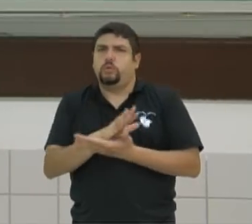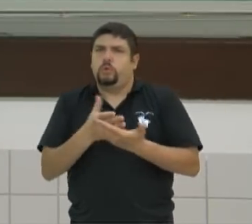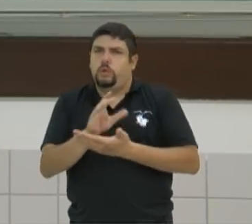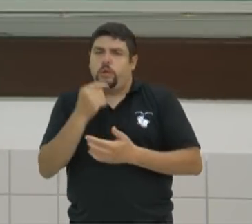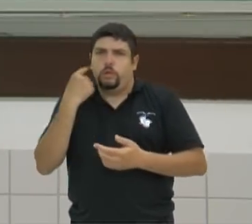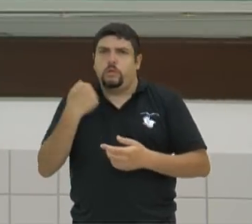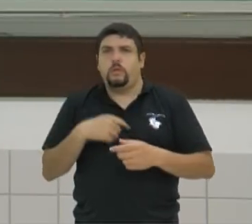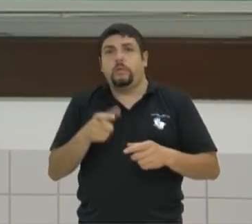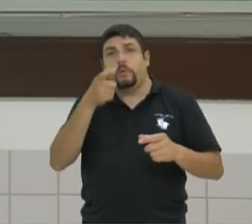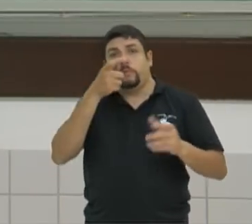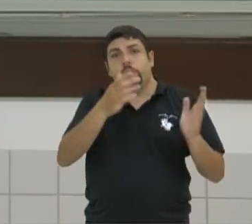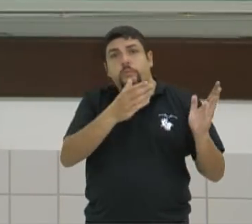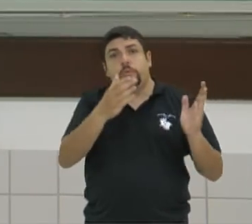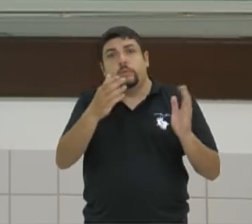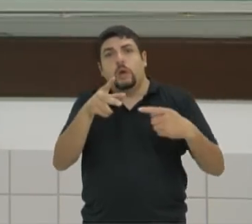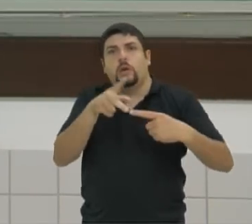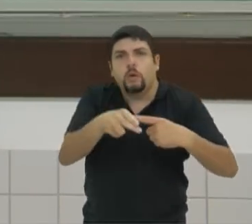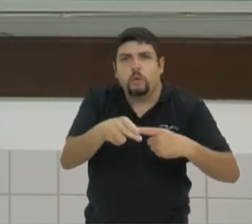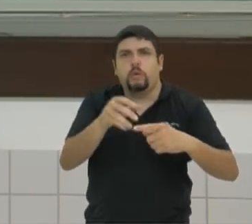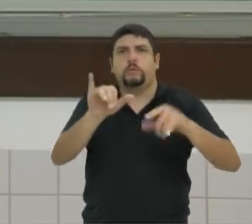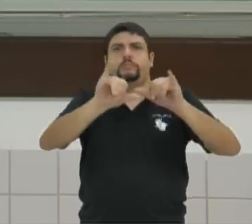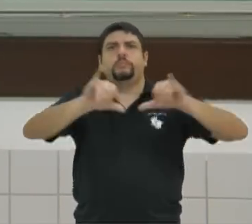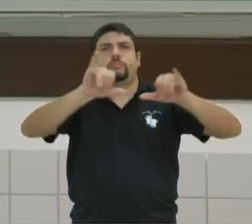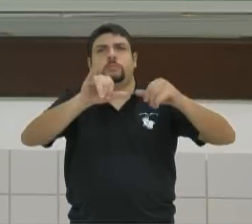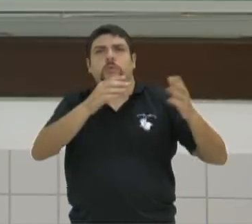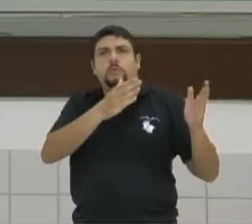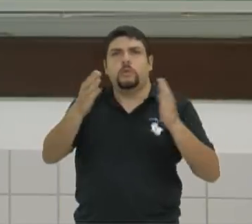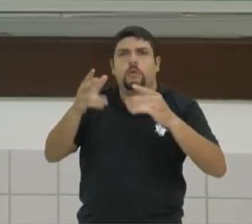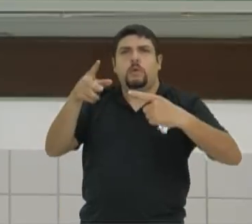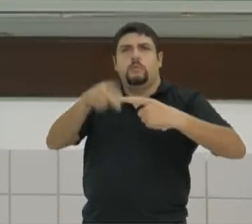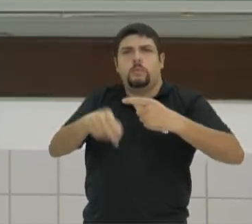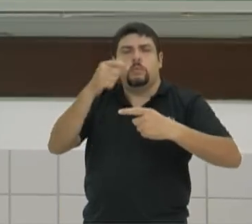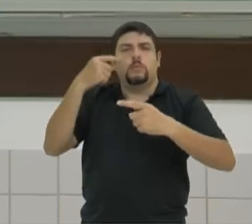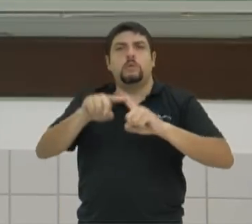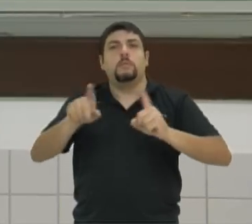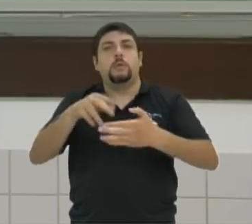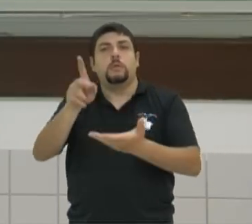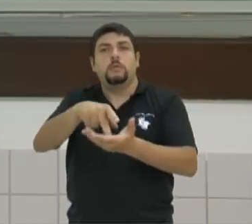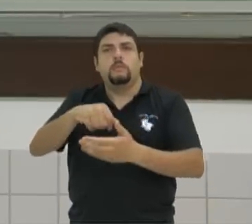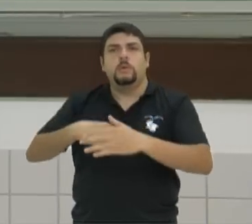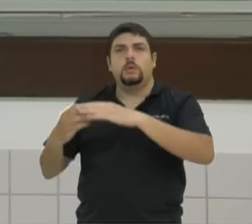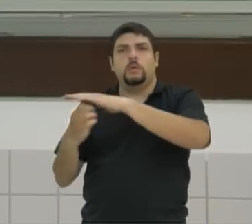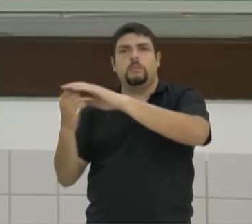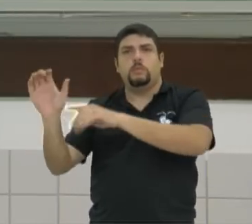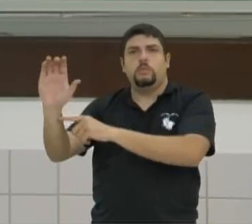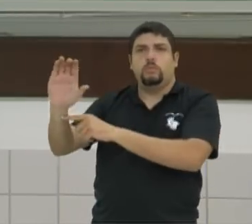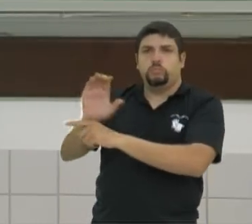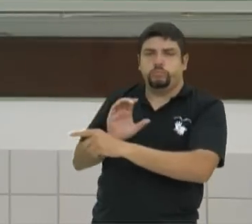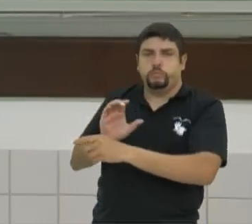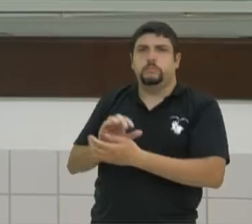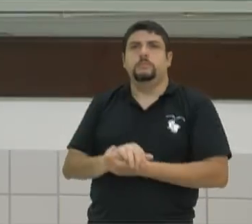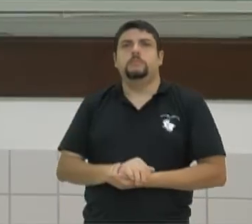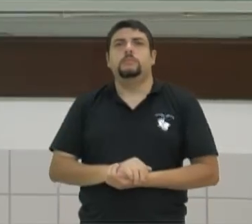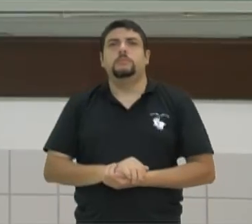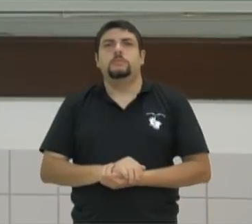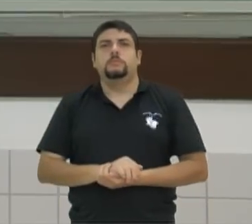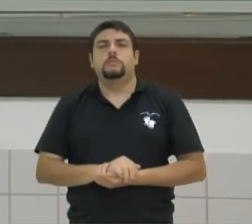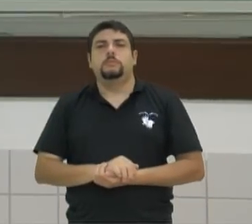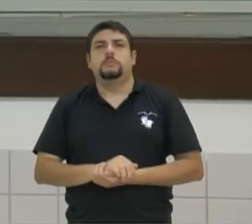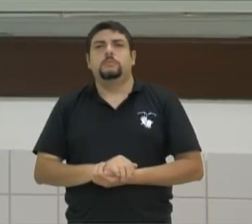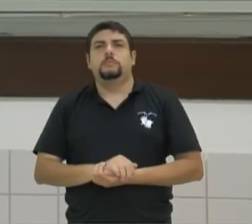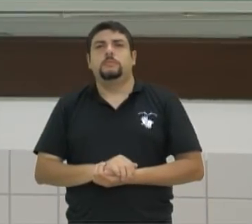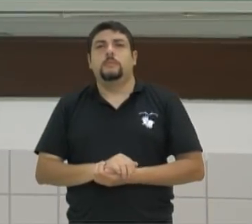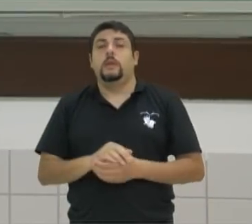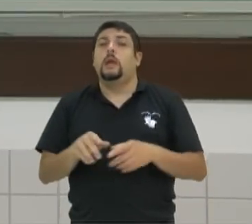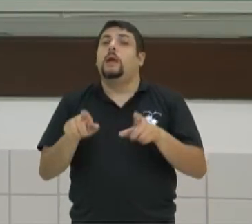interrompem, aqueles anúncios que interrompem o nosso vídeo. Né? Mas são esses anúncios que fazem com que o conteúdo do YouTube seja gratuito. Certo?